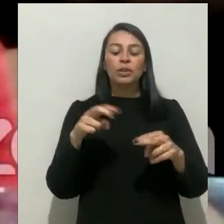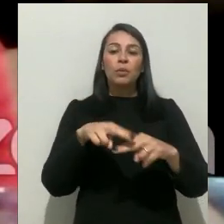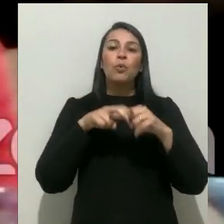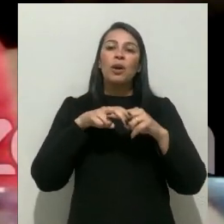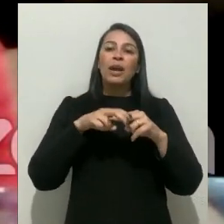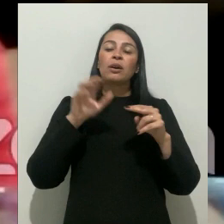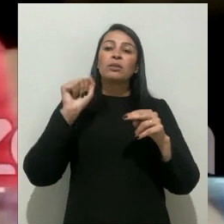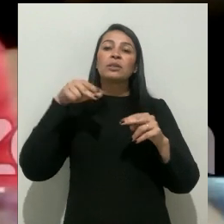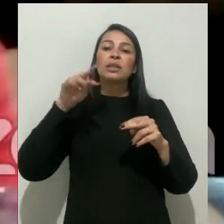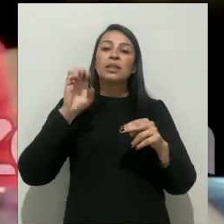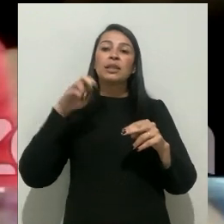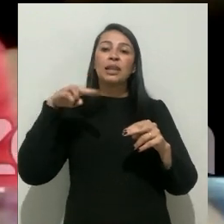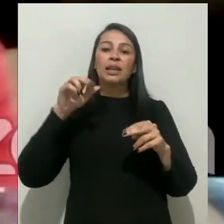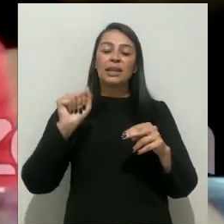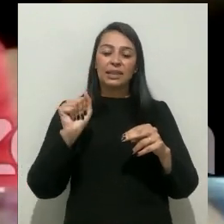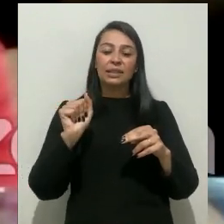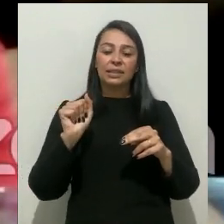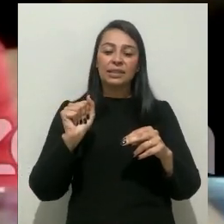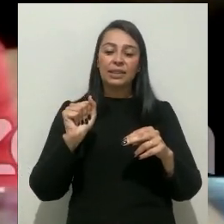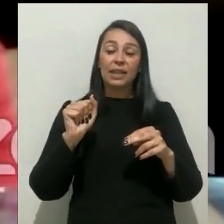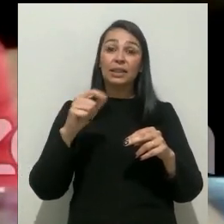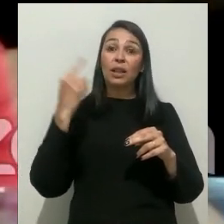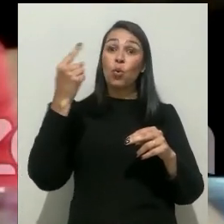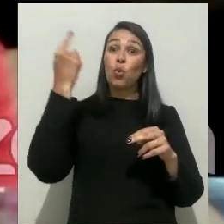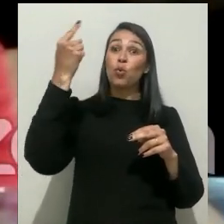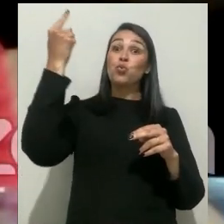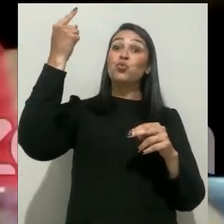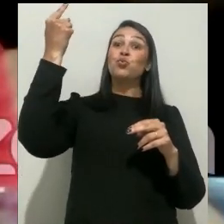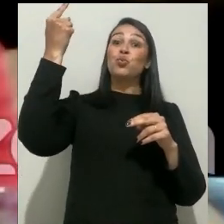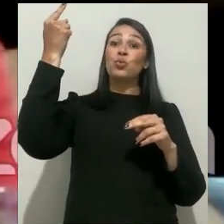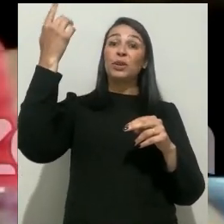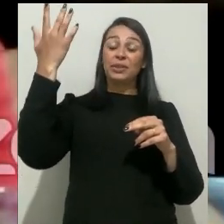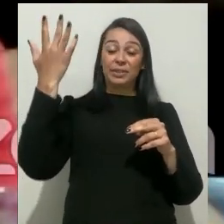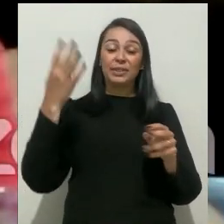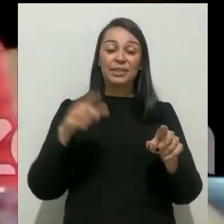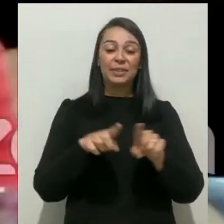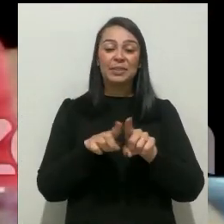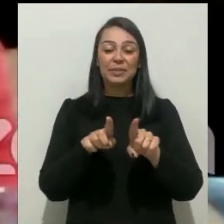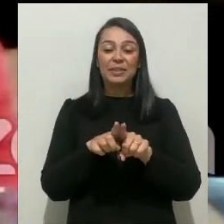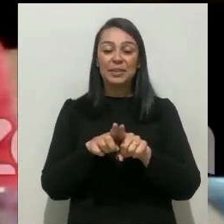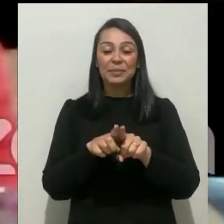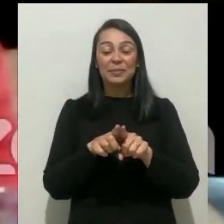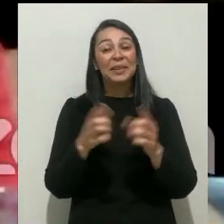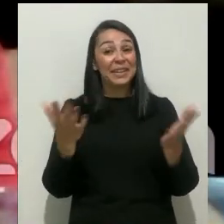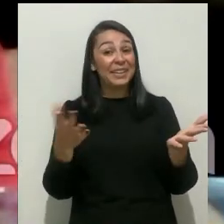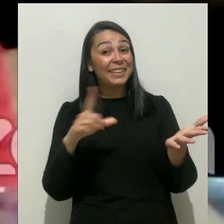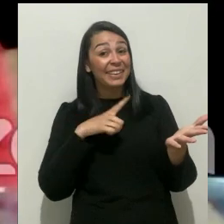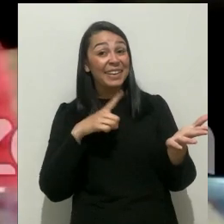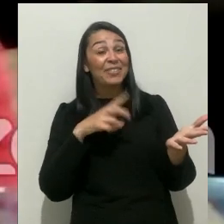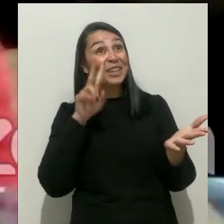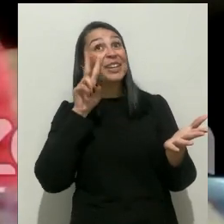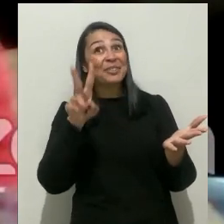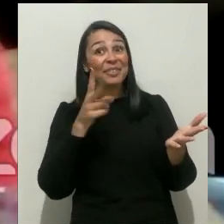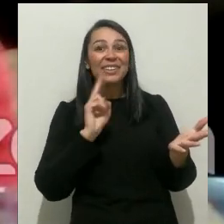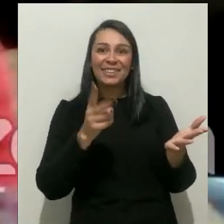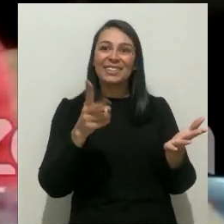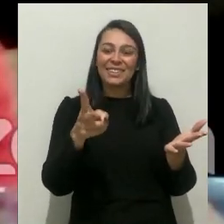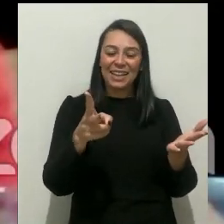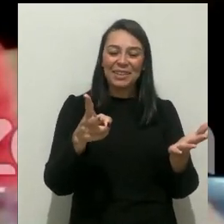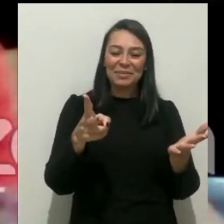antena lá em cima, por acaso ou não... Por acaso. Ou não, sei. A coisa mística.